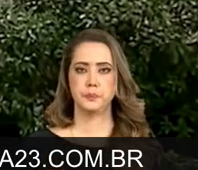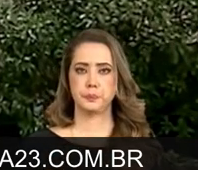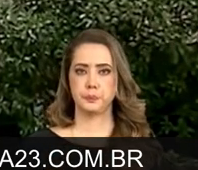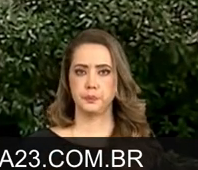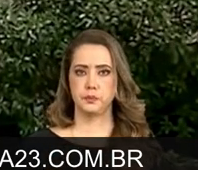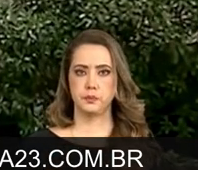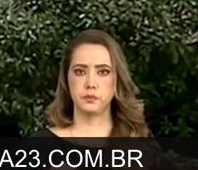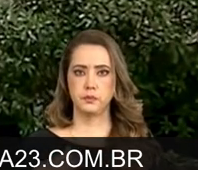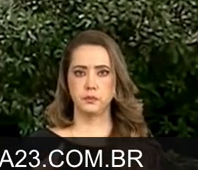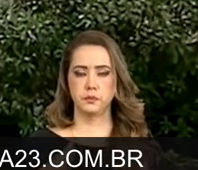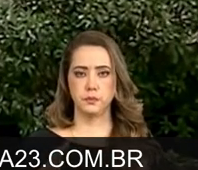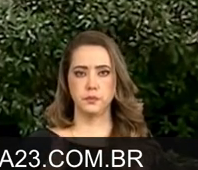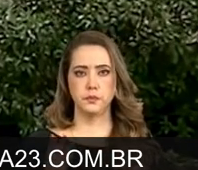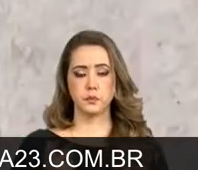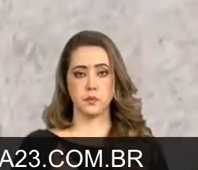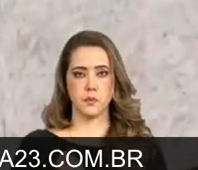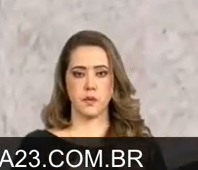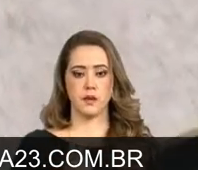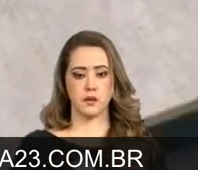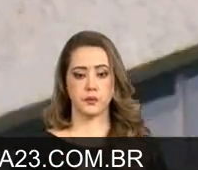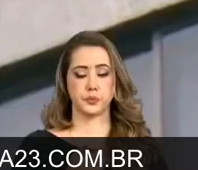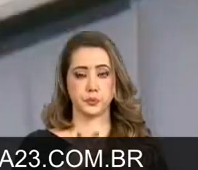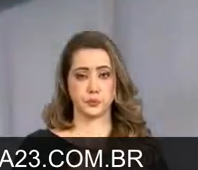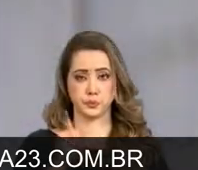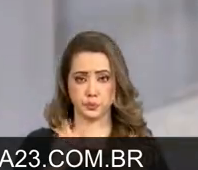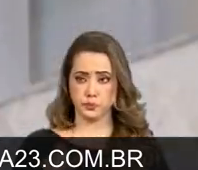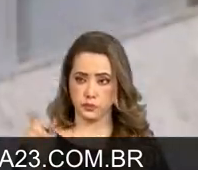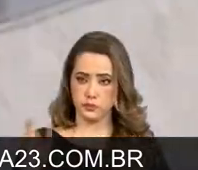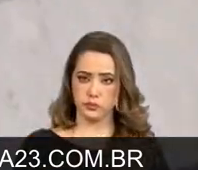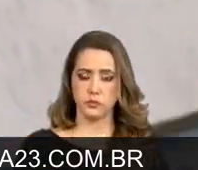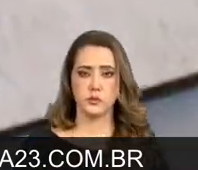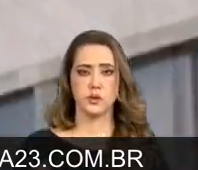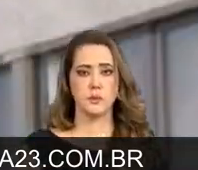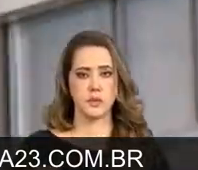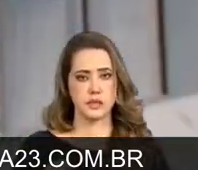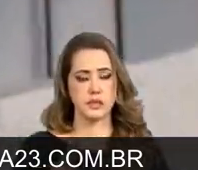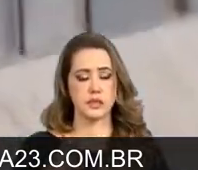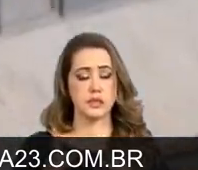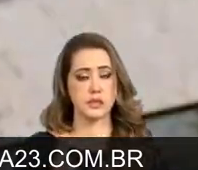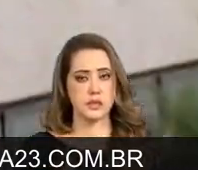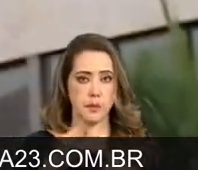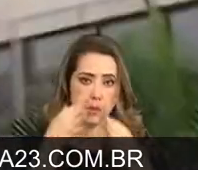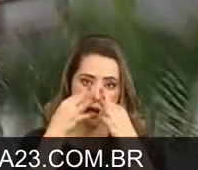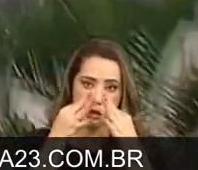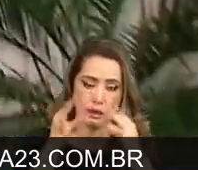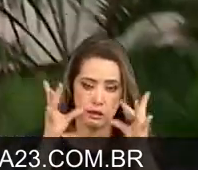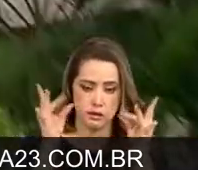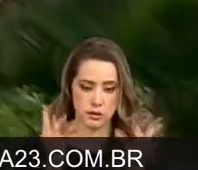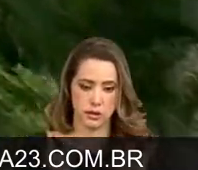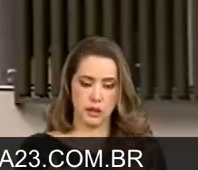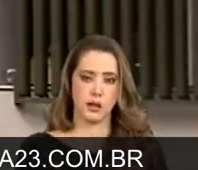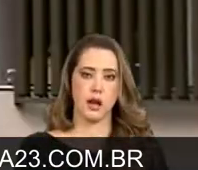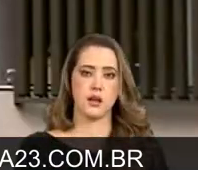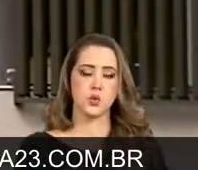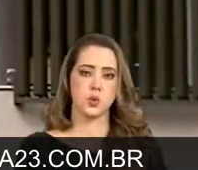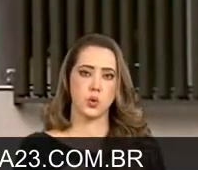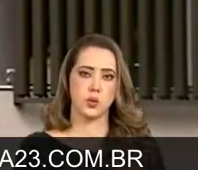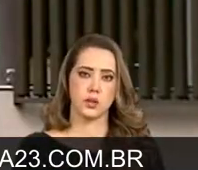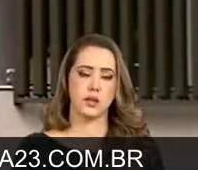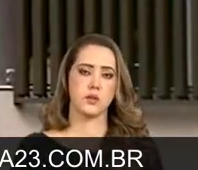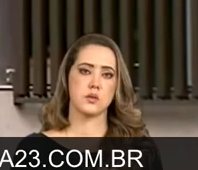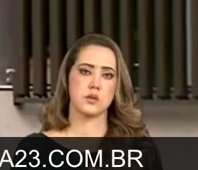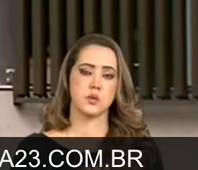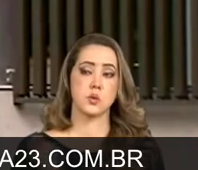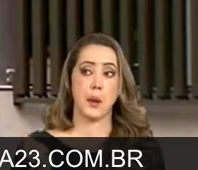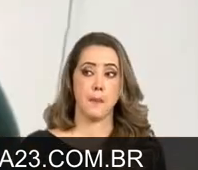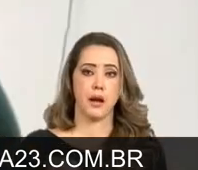no ato lá da compra, o comprador tem que estar sempre atento às cláusulas do contrato, os seguros que